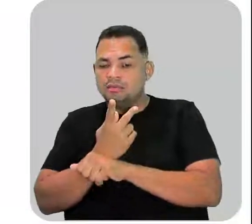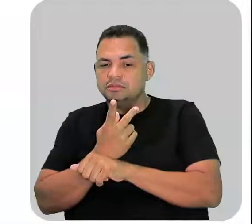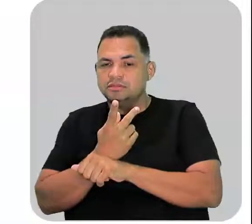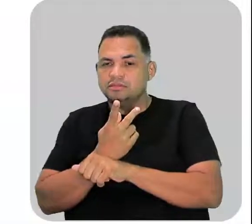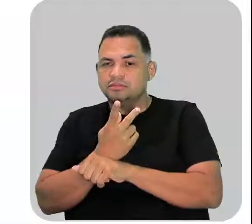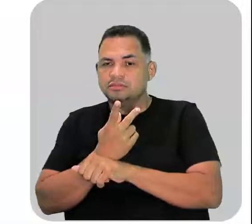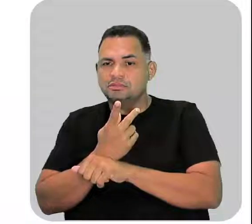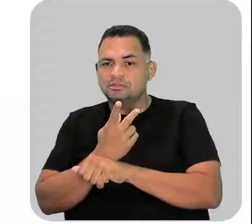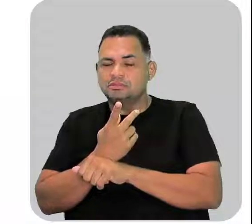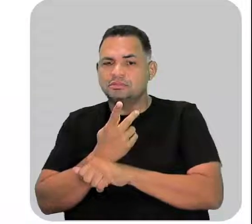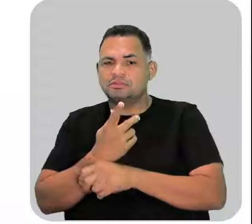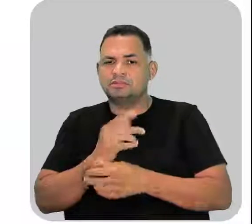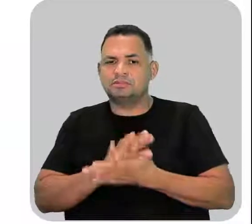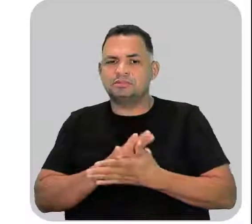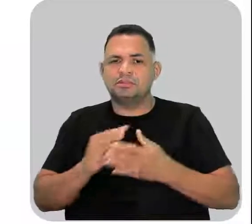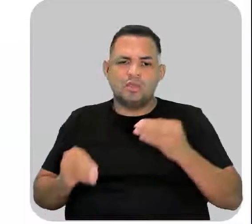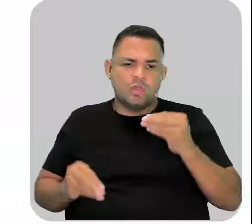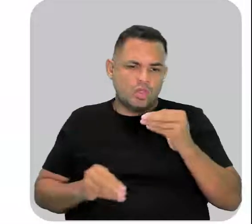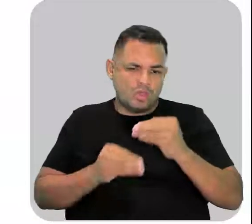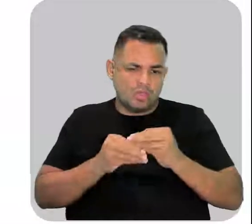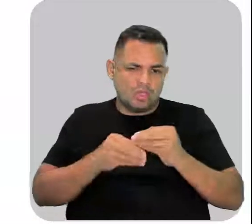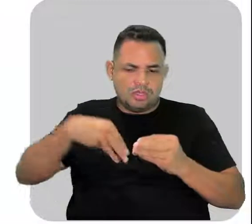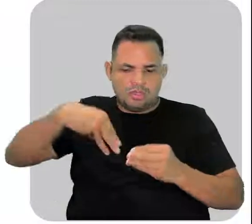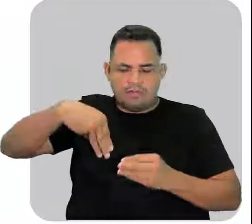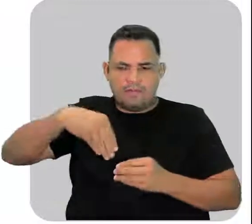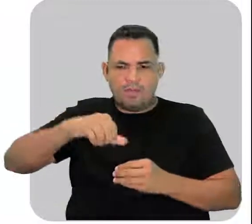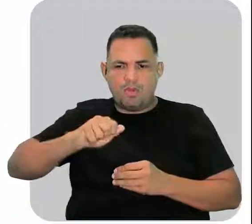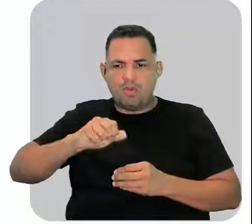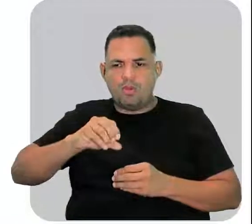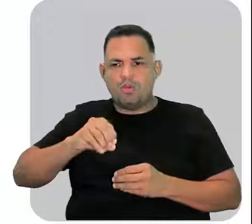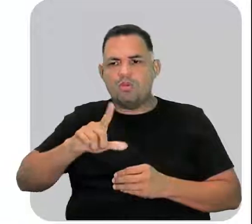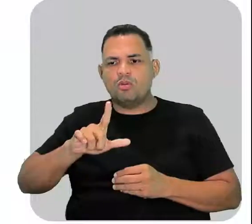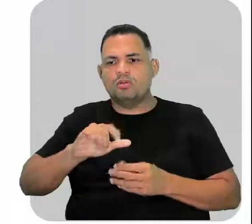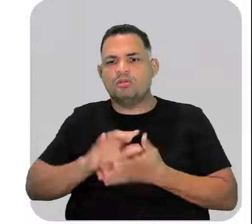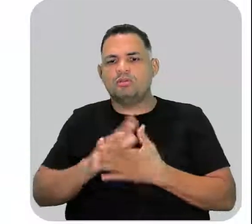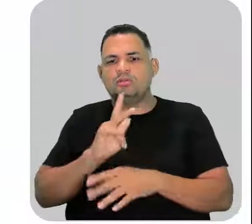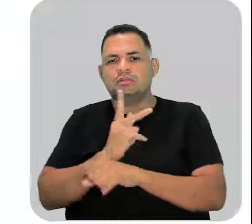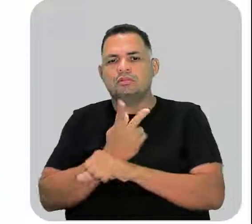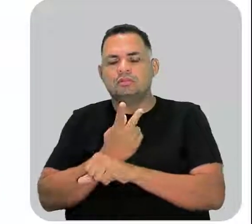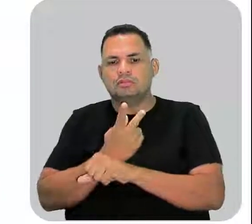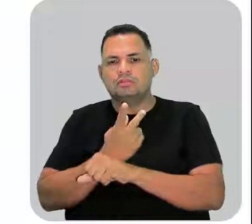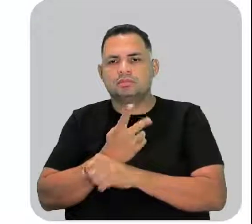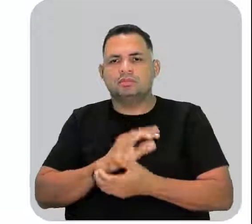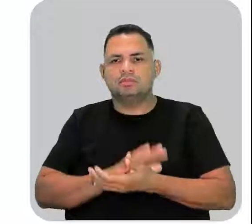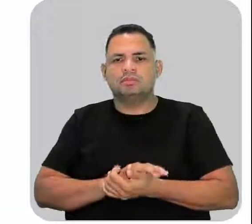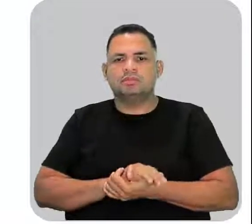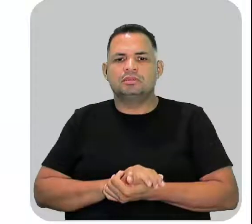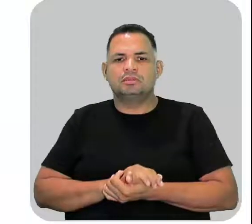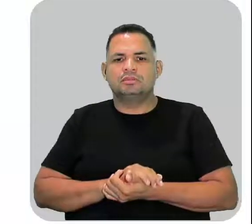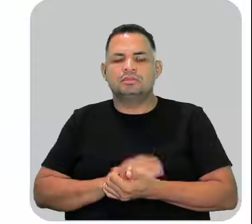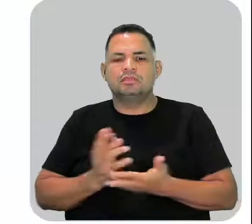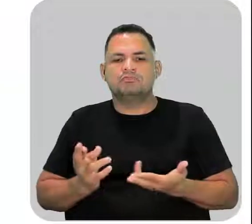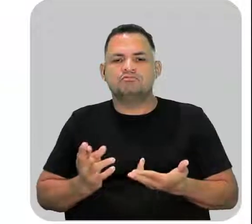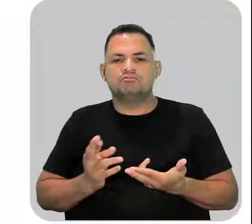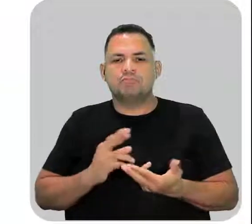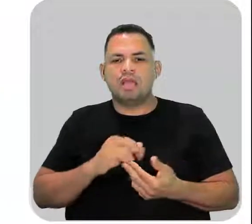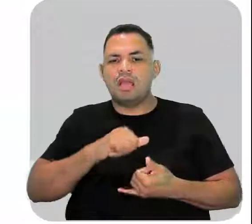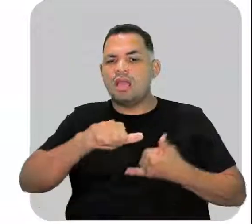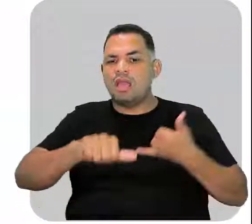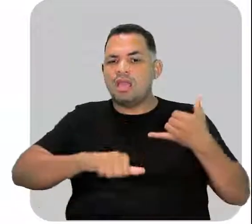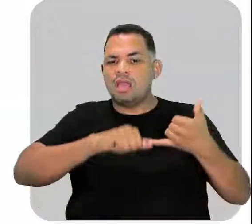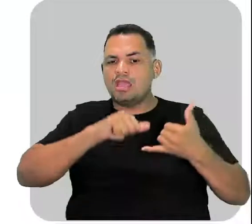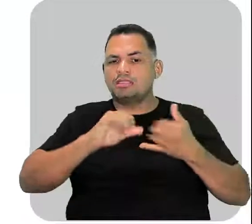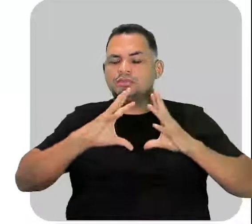Significa que ele vai adicionar 2 mols de hidrogênio a esse alcino, vai reagir ele